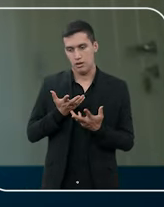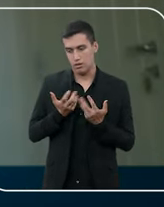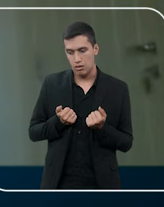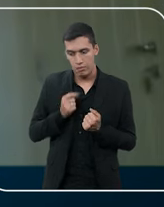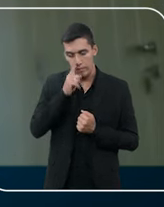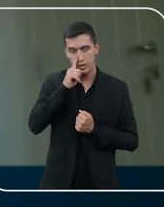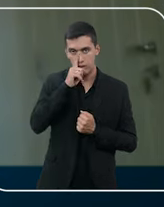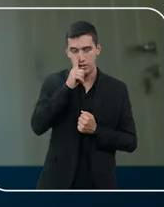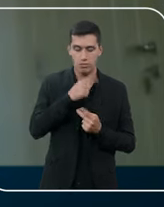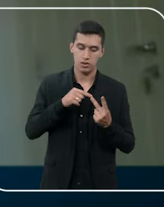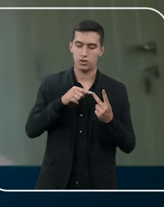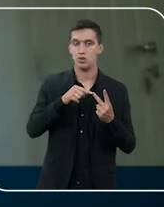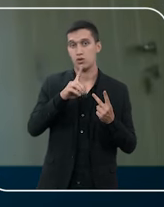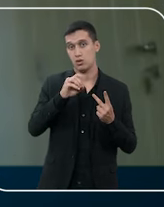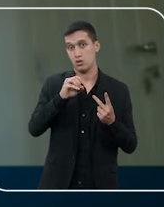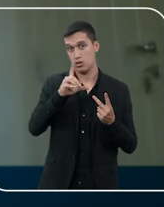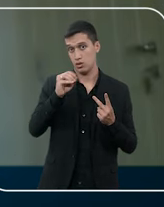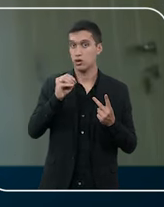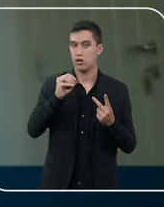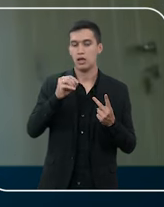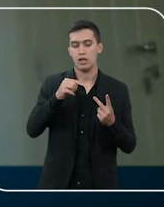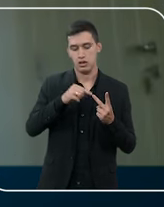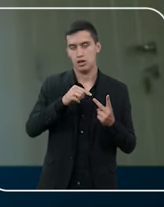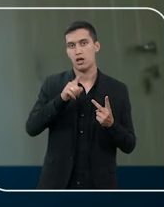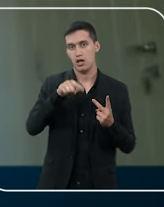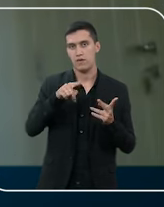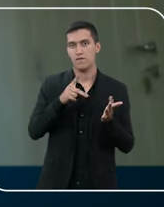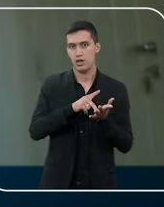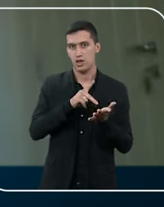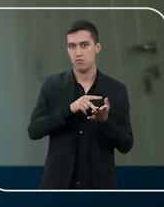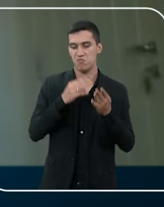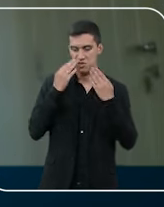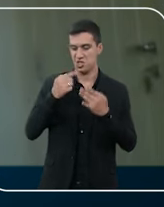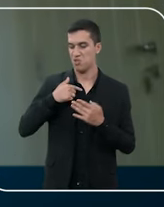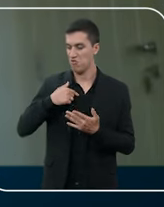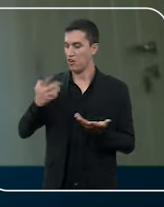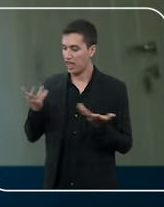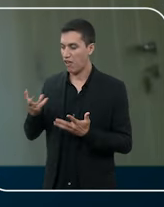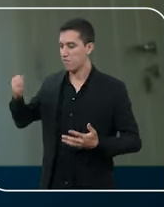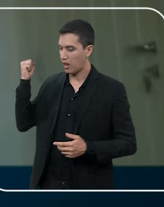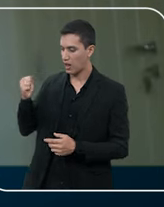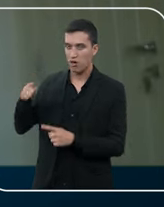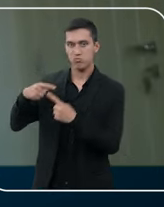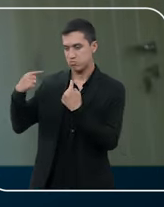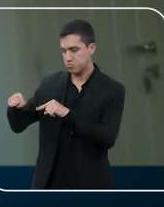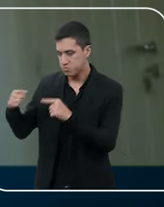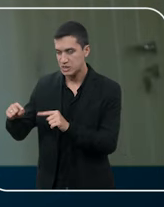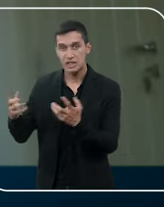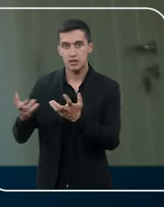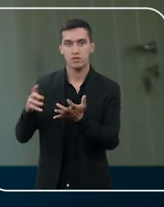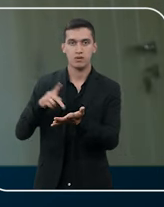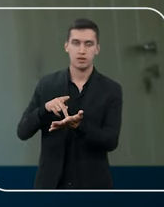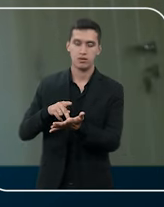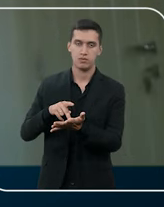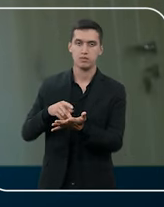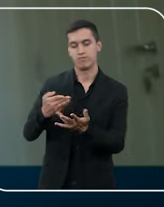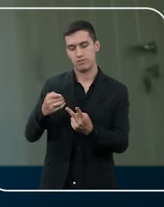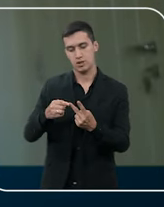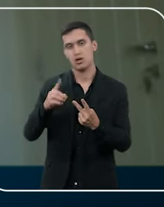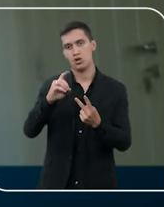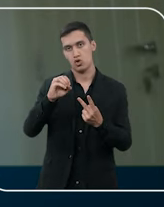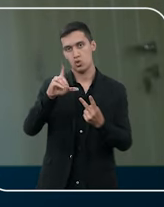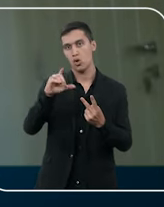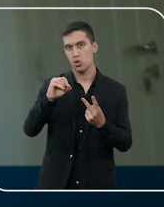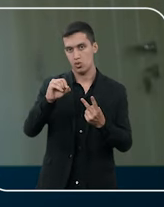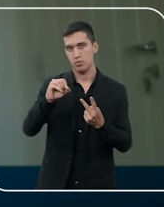dolo, a gente tem a intenção de fato de produzir aquele resultado danoso. E aí, por conta dessa questão